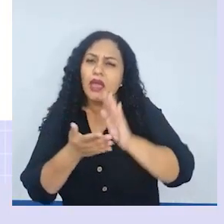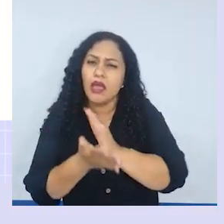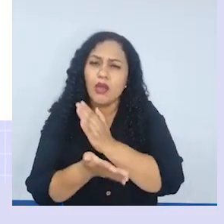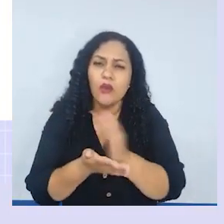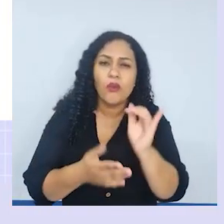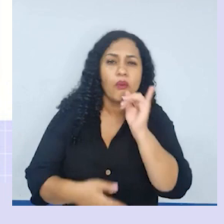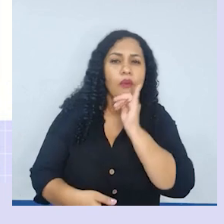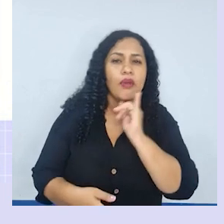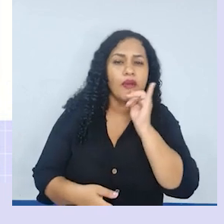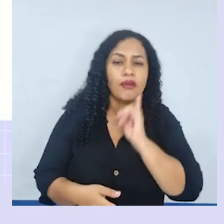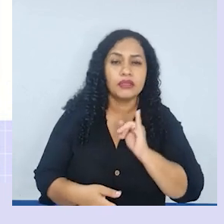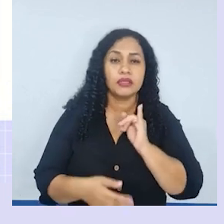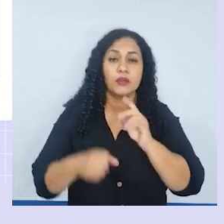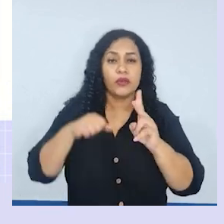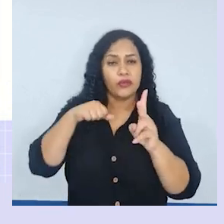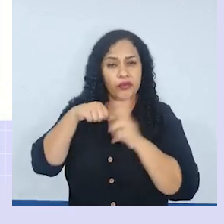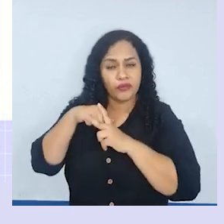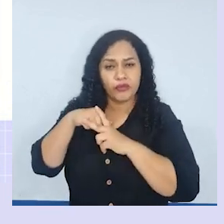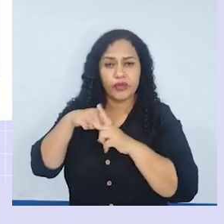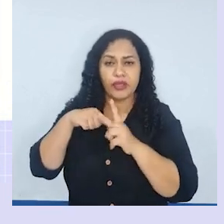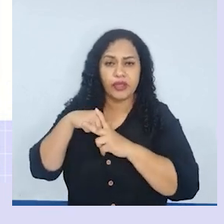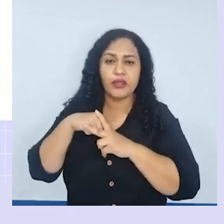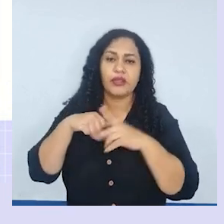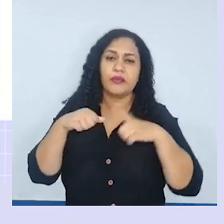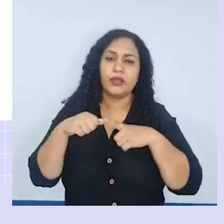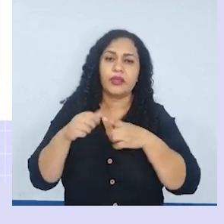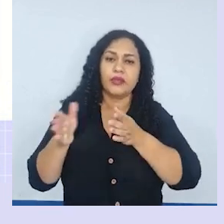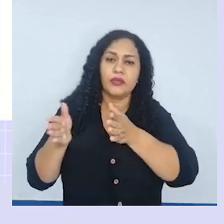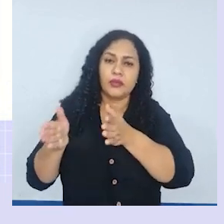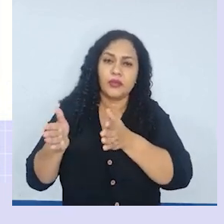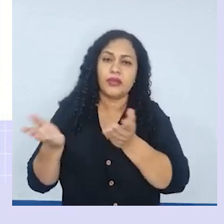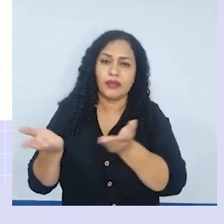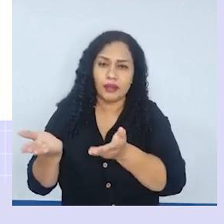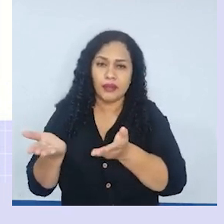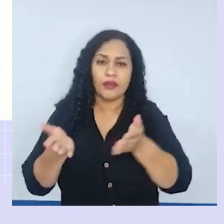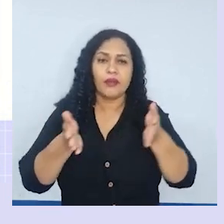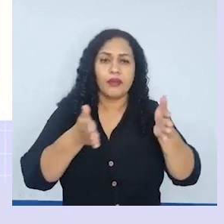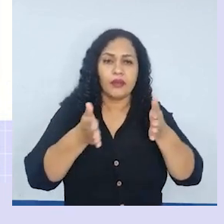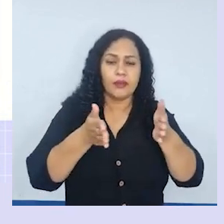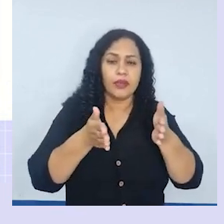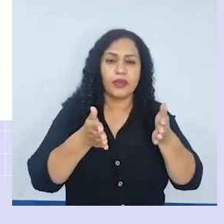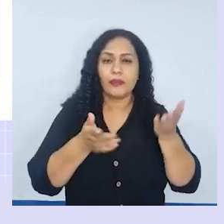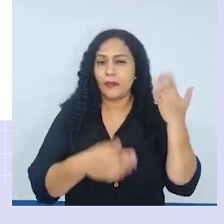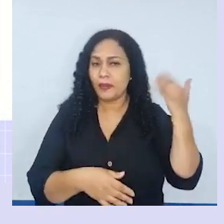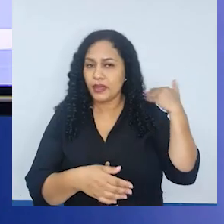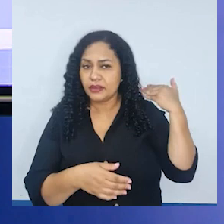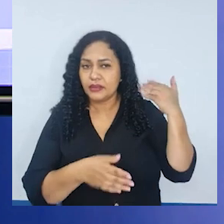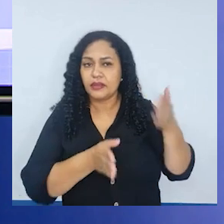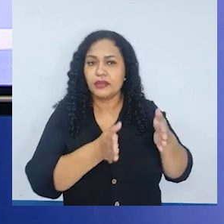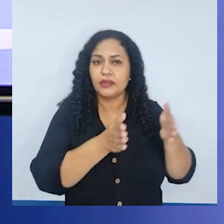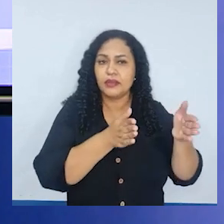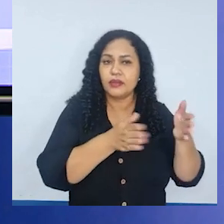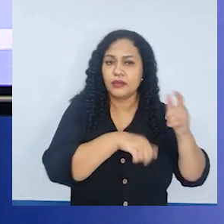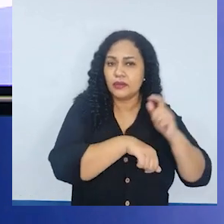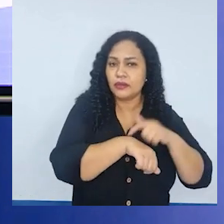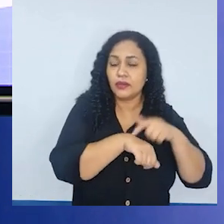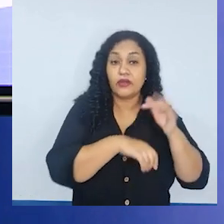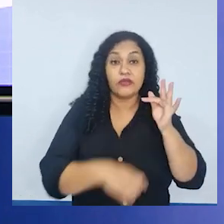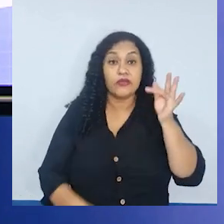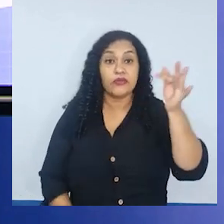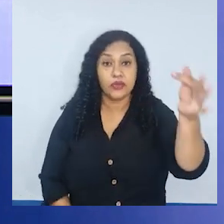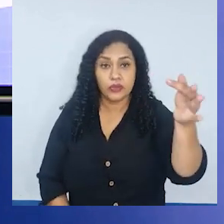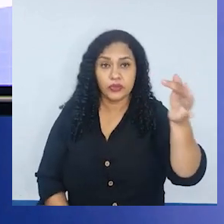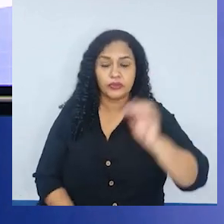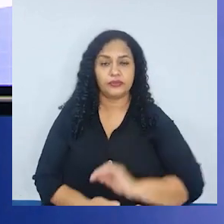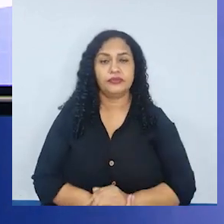de como o mesmo verbo se comporta nos tempos presente, passado e futuro.